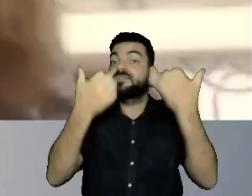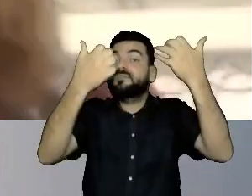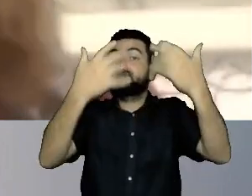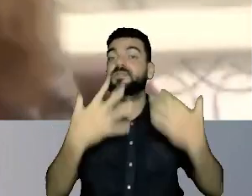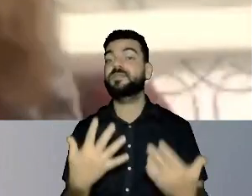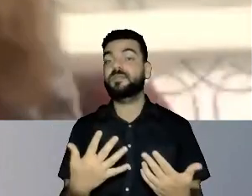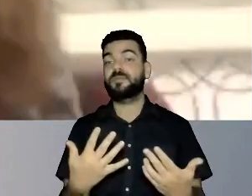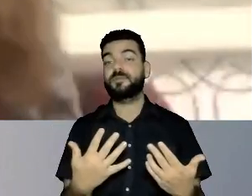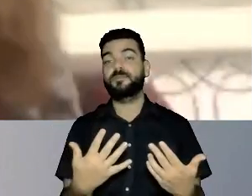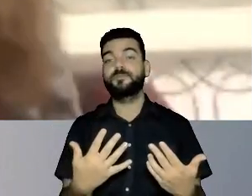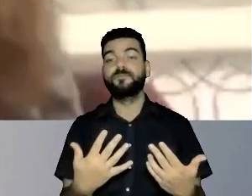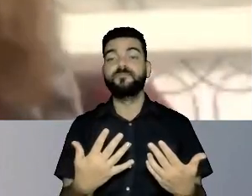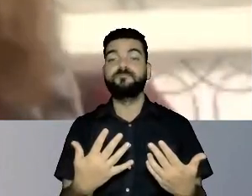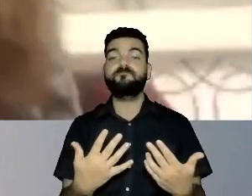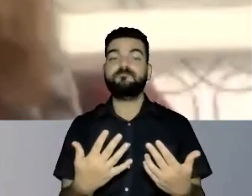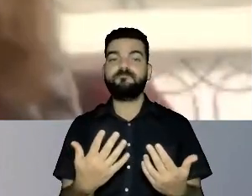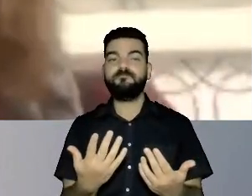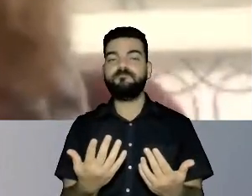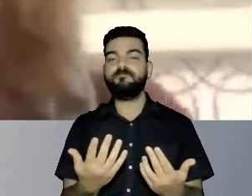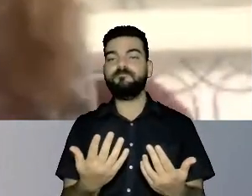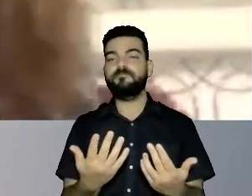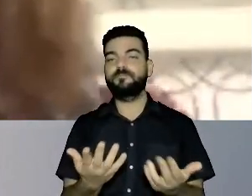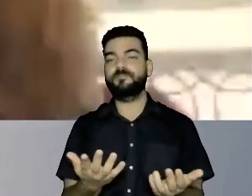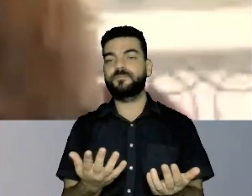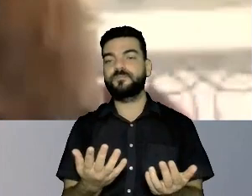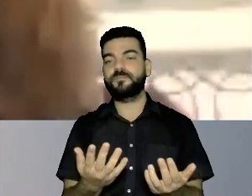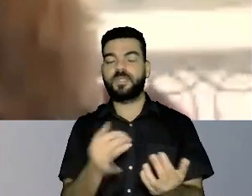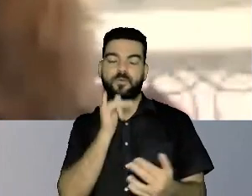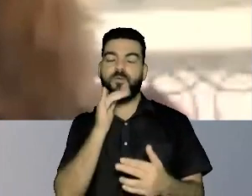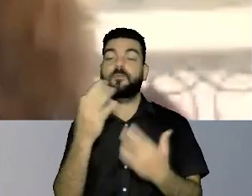sobre as mulheres artistas, e ela pontua uma coisa muito